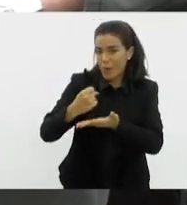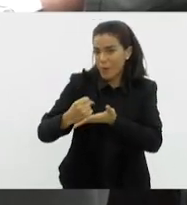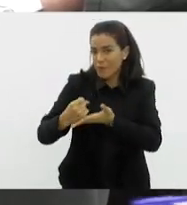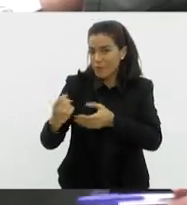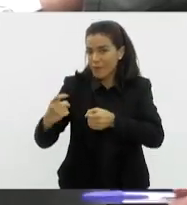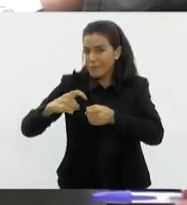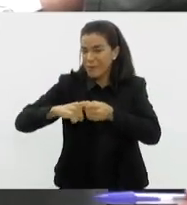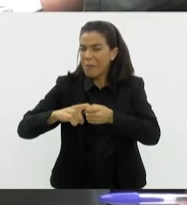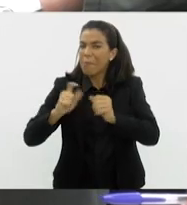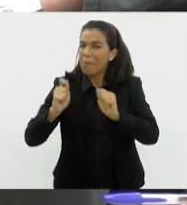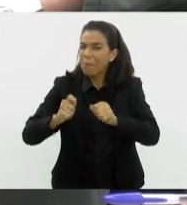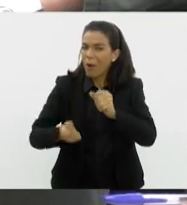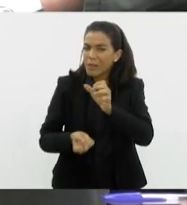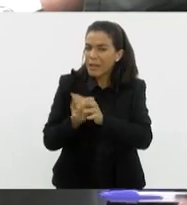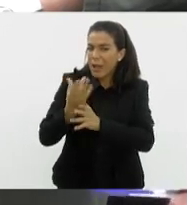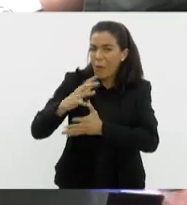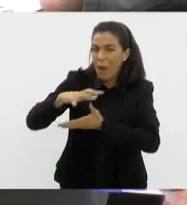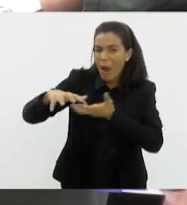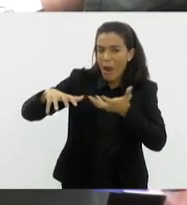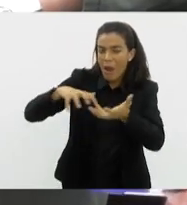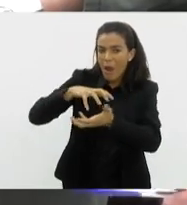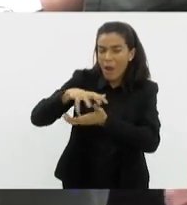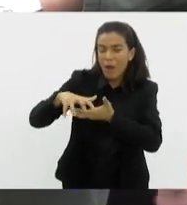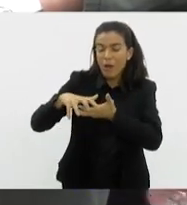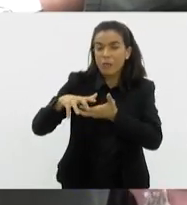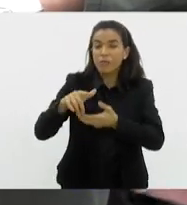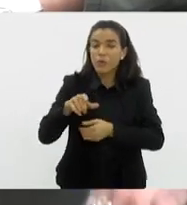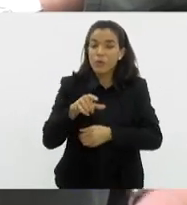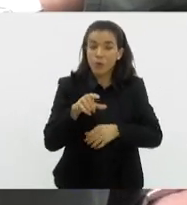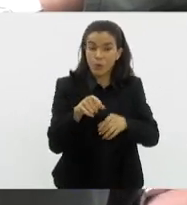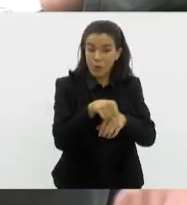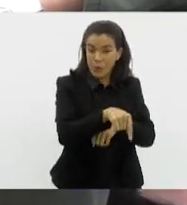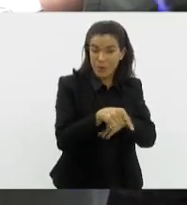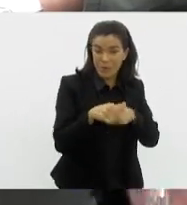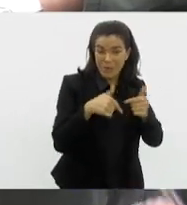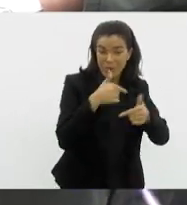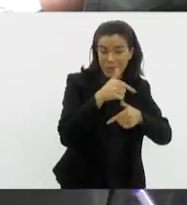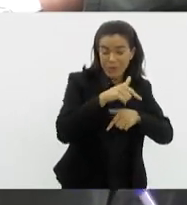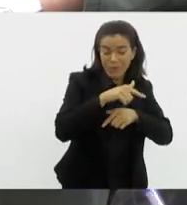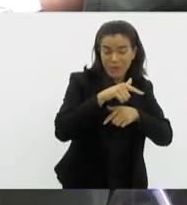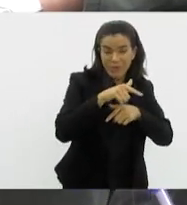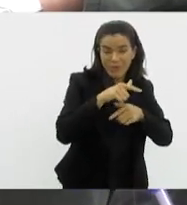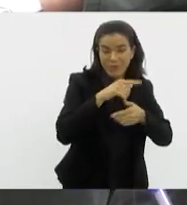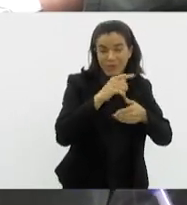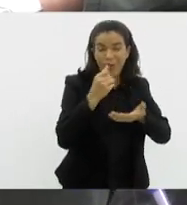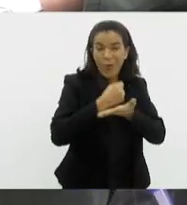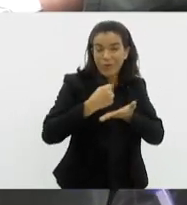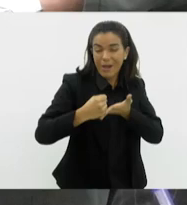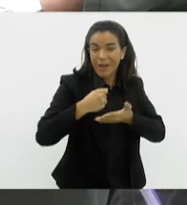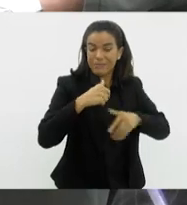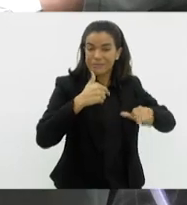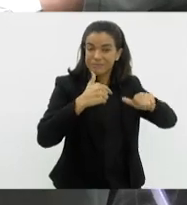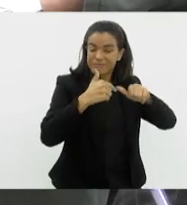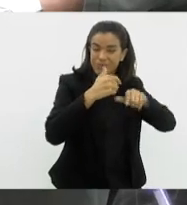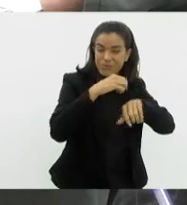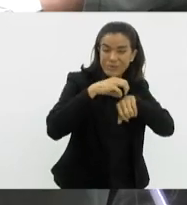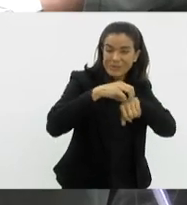dar uma confusão dos 600. O sistema de transporte sobre trilho já está um horror.